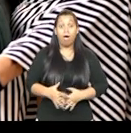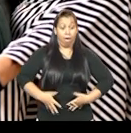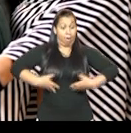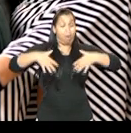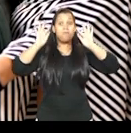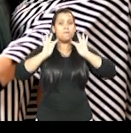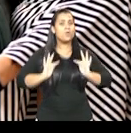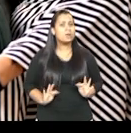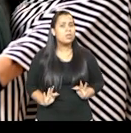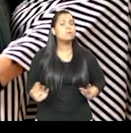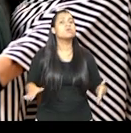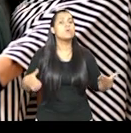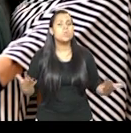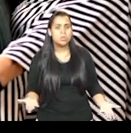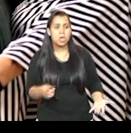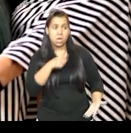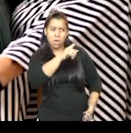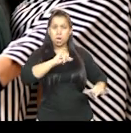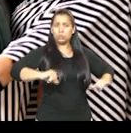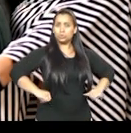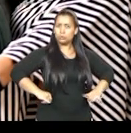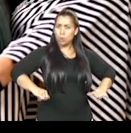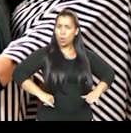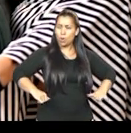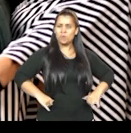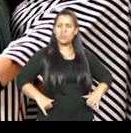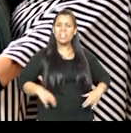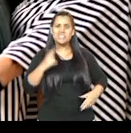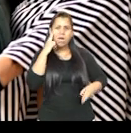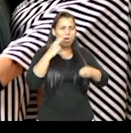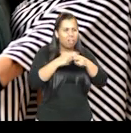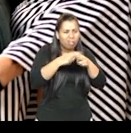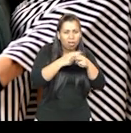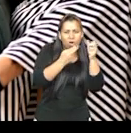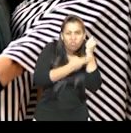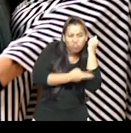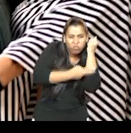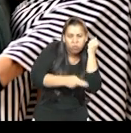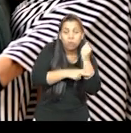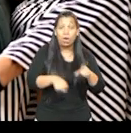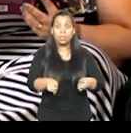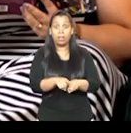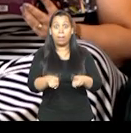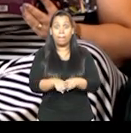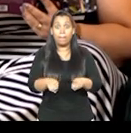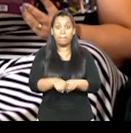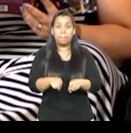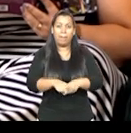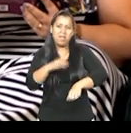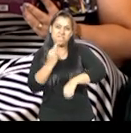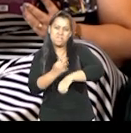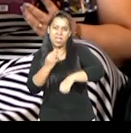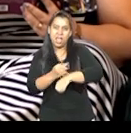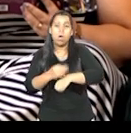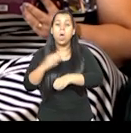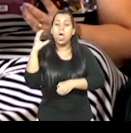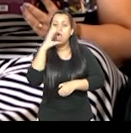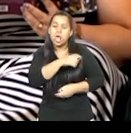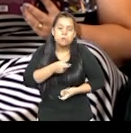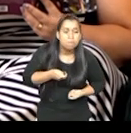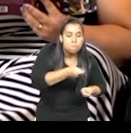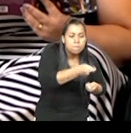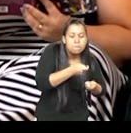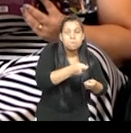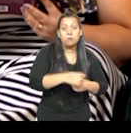prazer era torturá-las com lâminas afiadas e ferros em brasa. Lá, assim